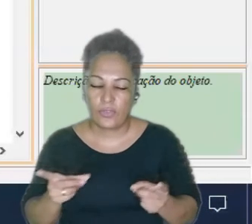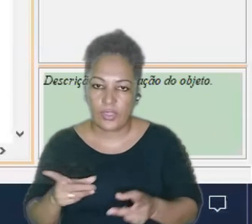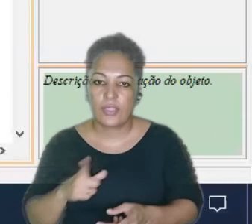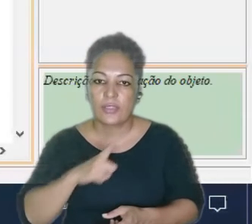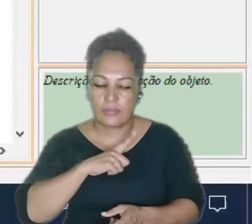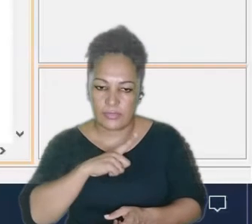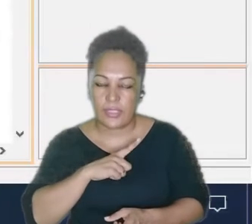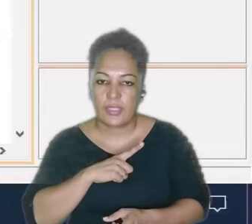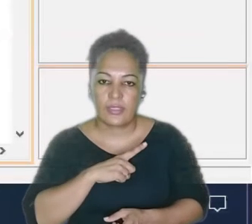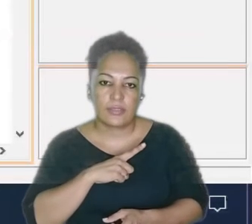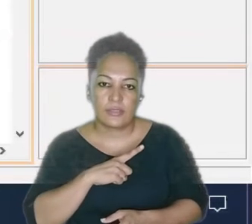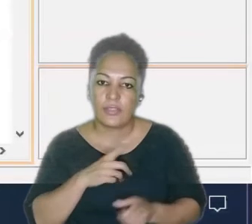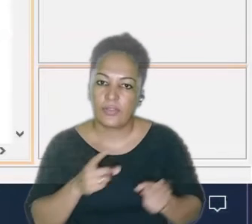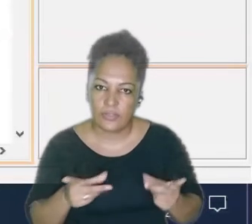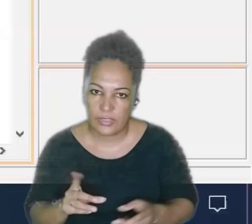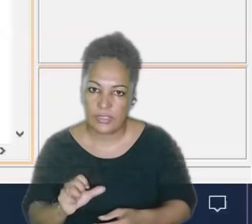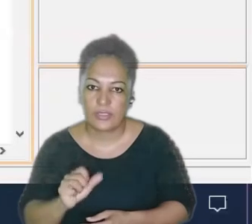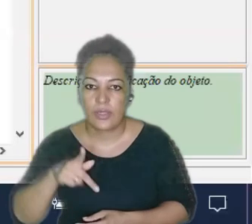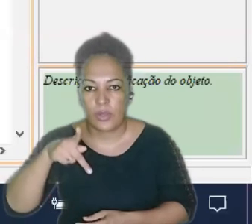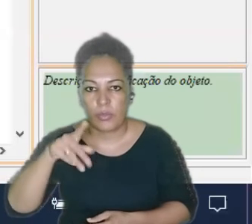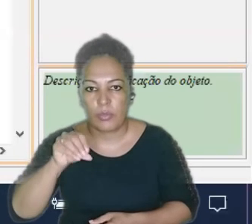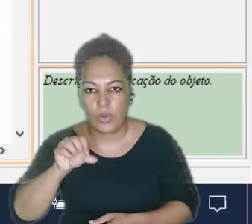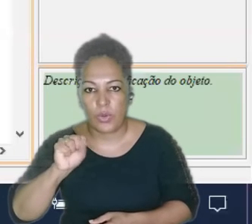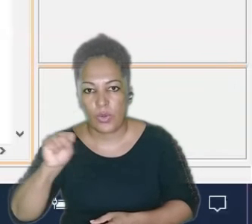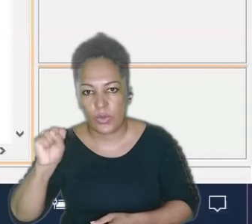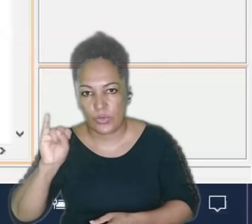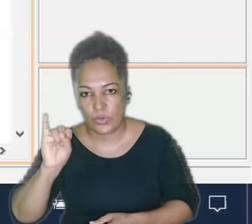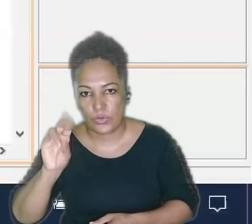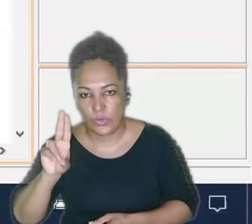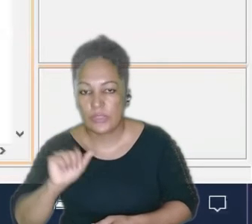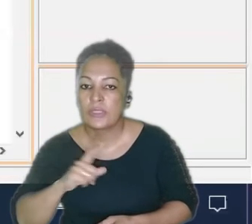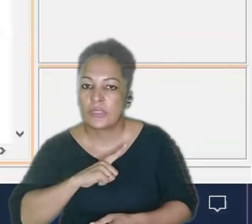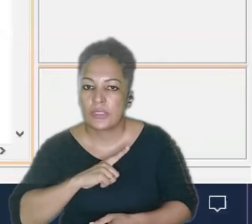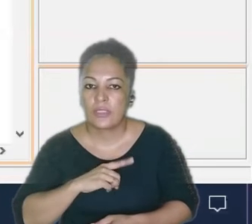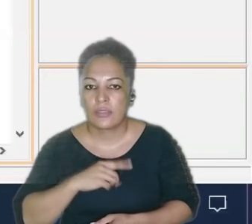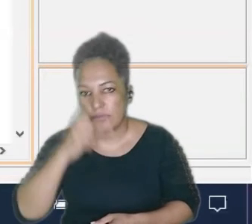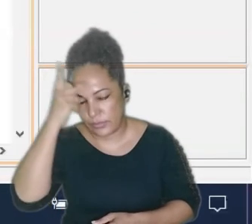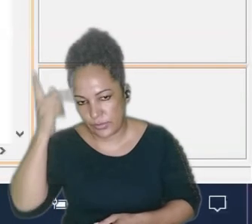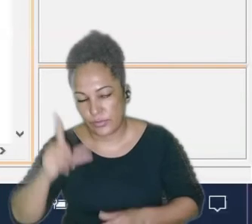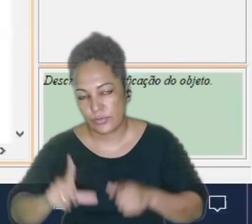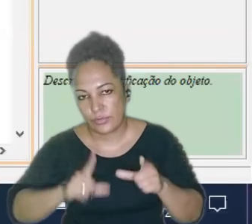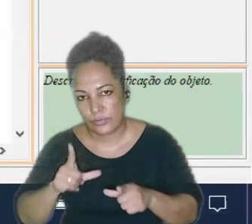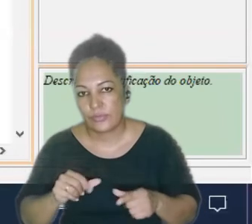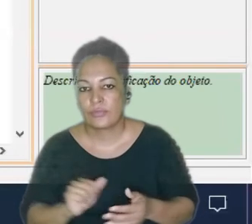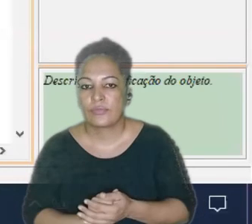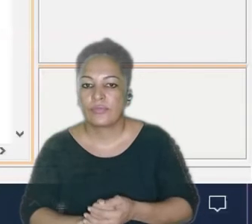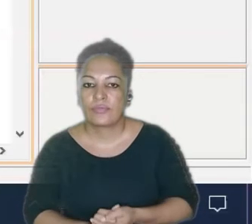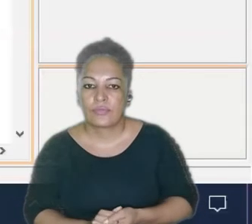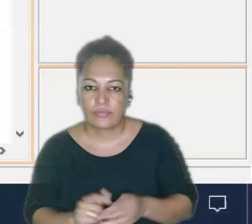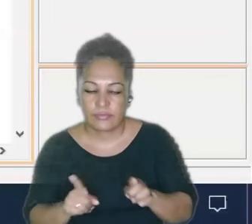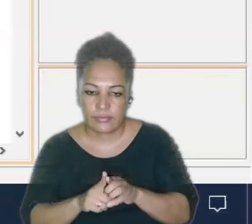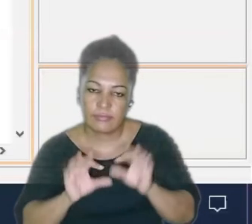passageiro, venda possui passageiro, venda possui funcionário, venda